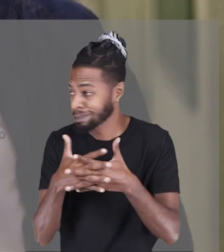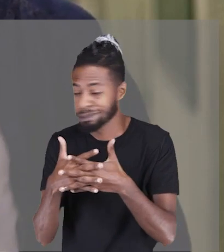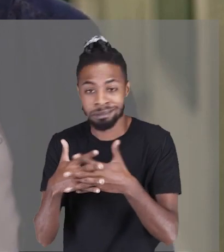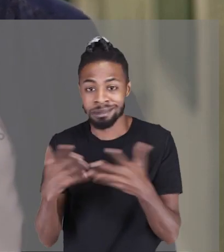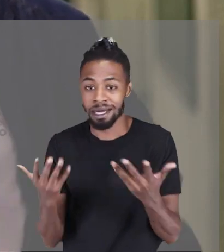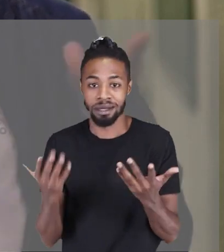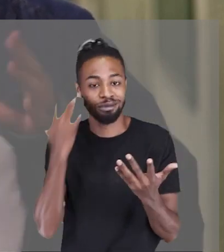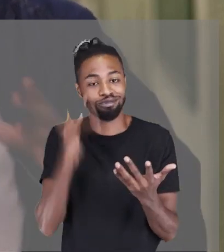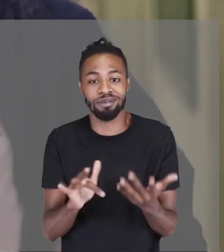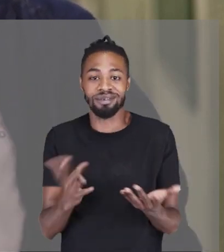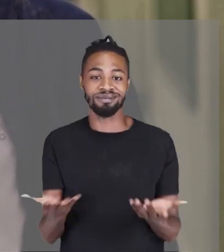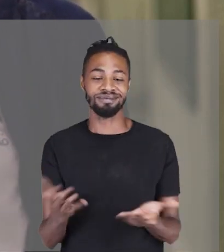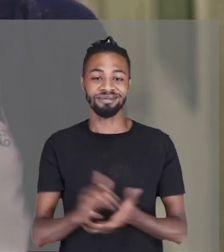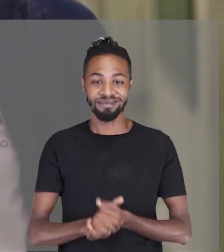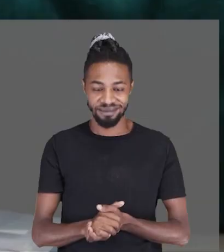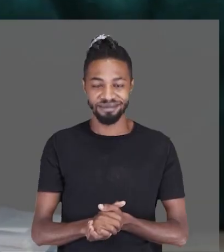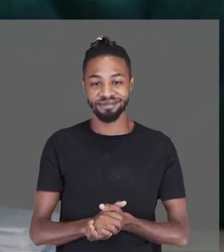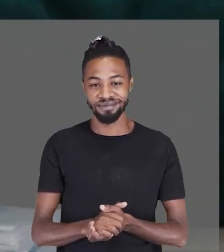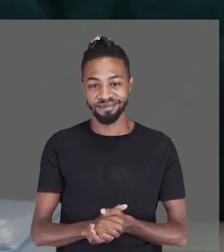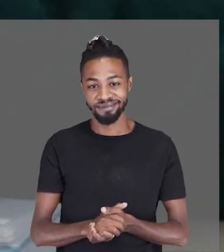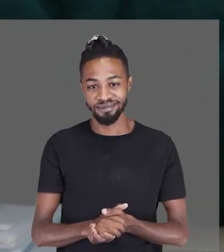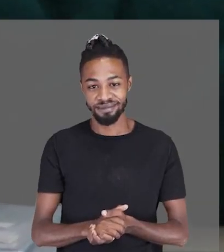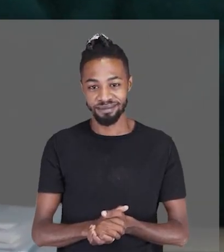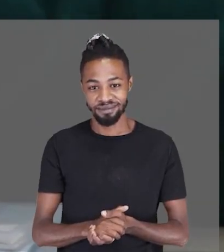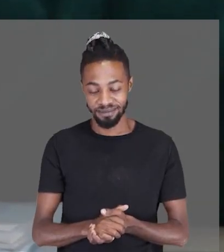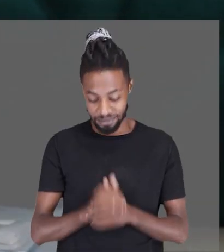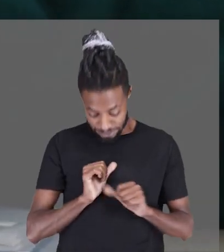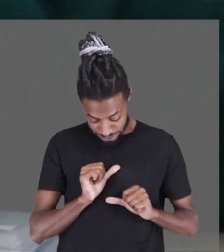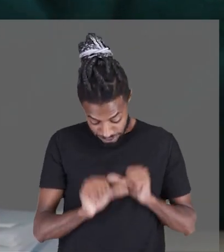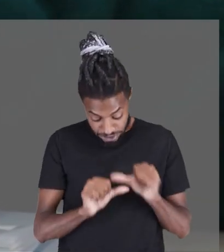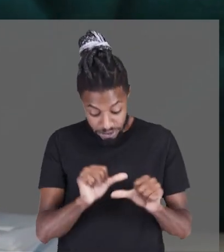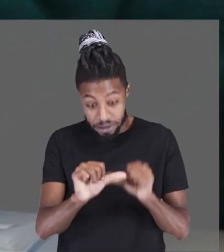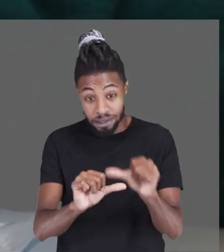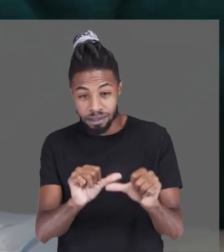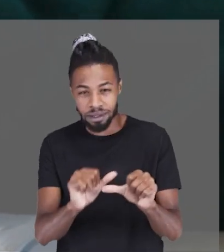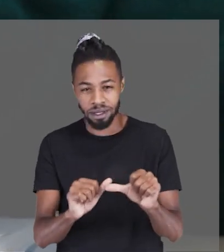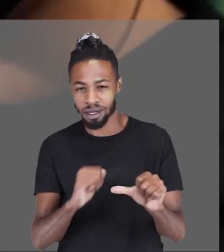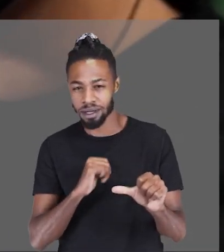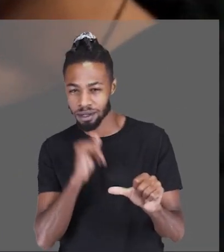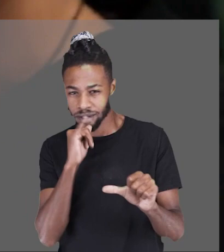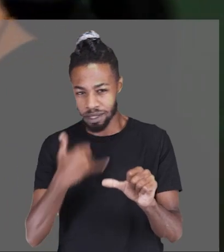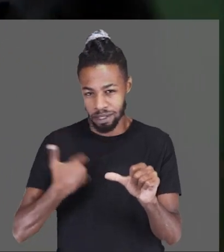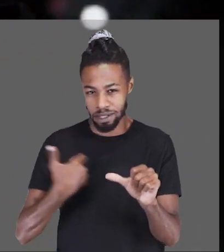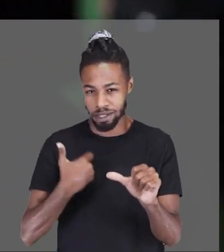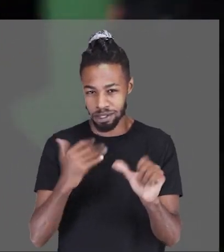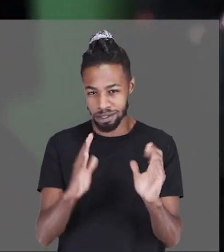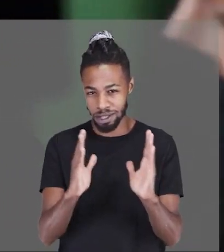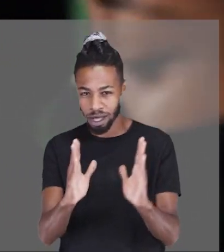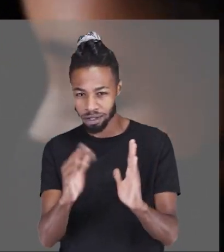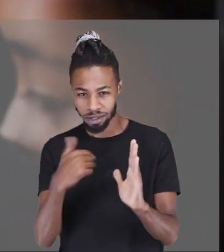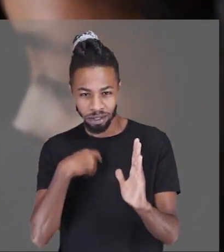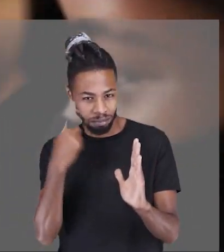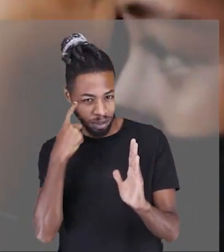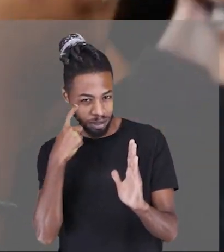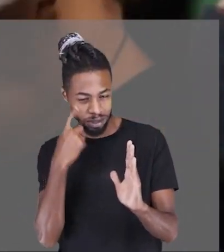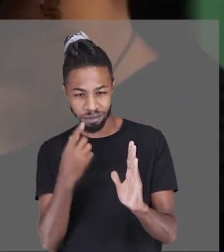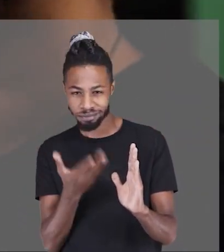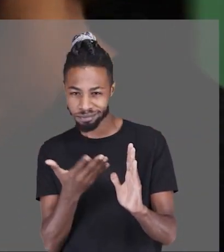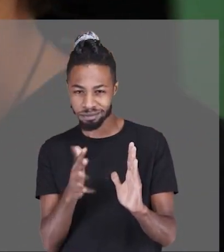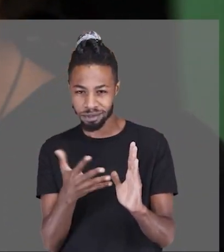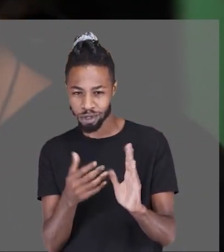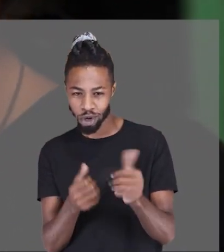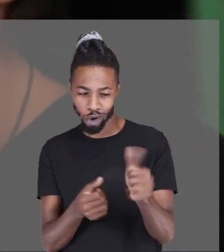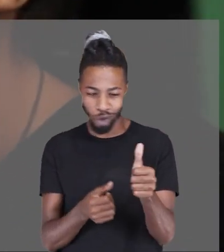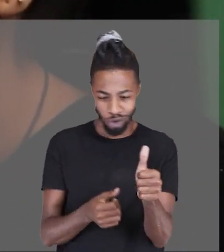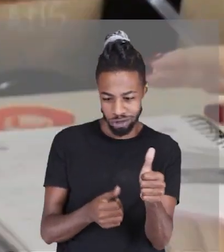num paradoxo de criança e adolescente. Então, esta questão da transição pega uma faixa de idade, se a gente